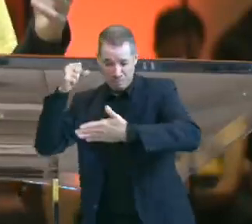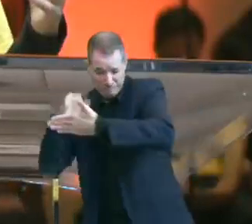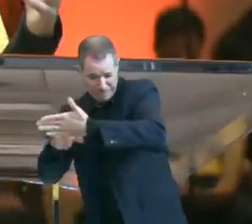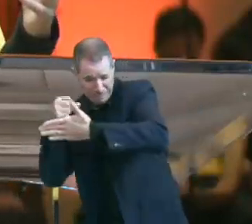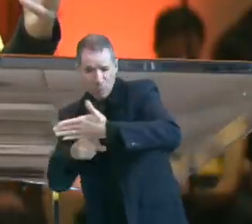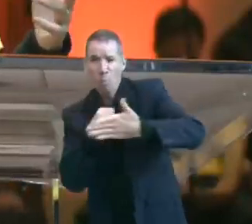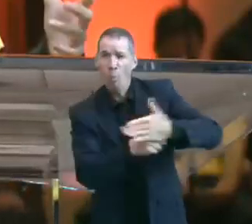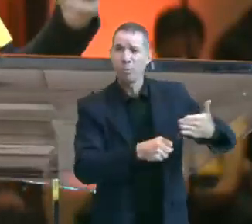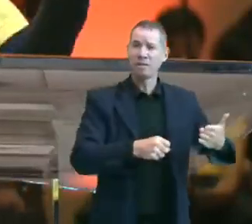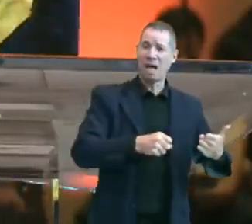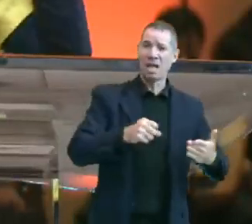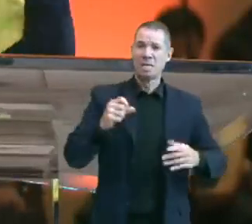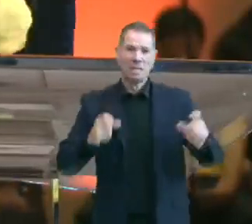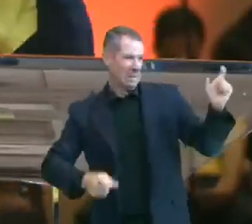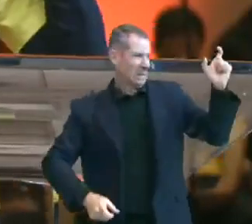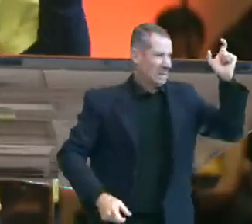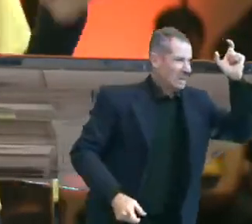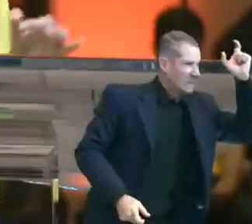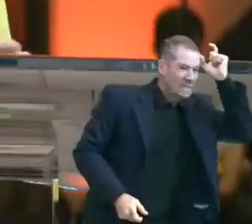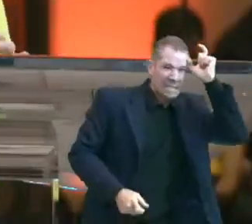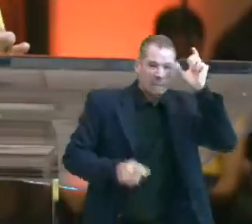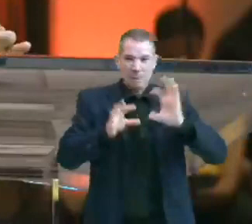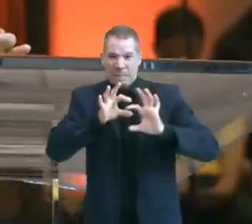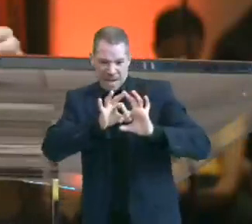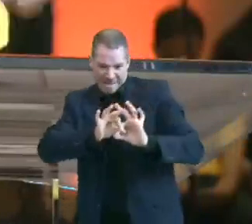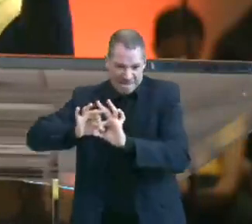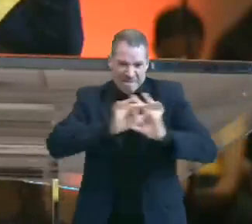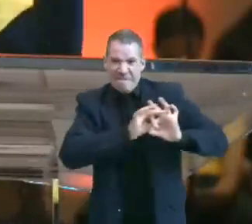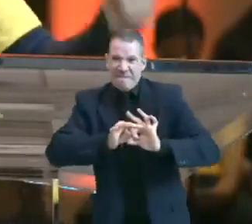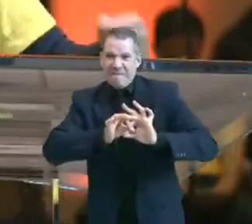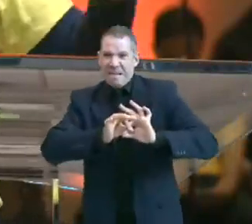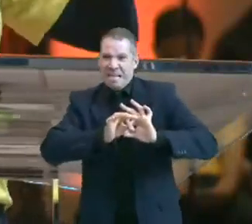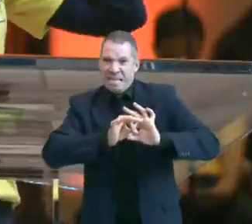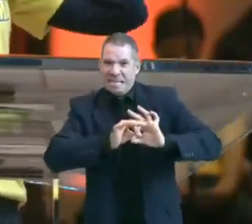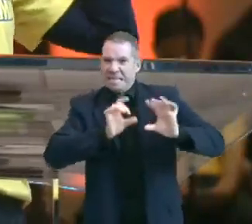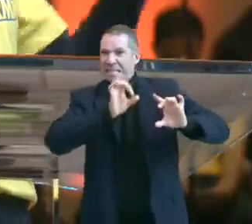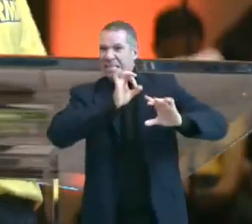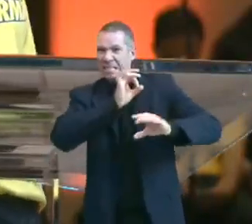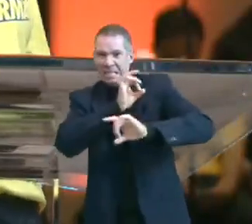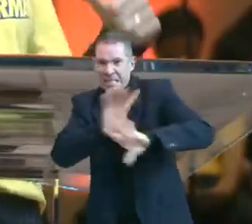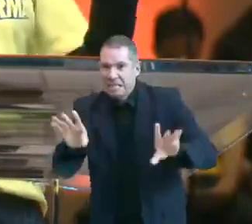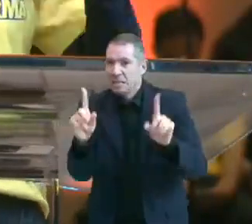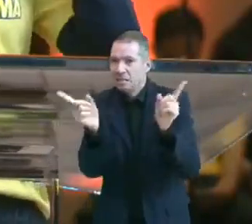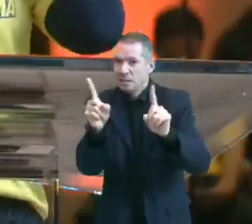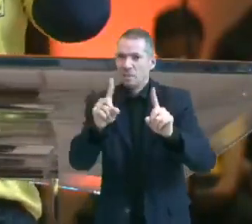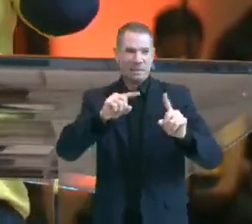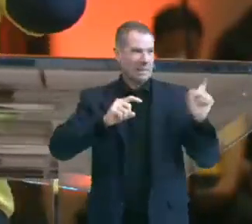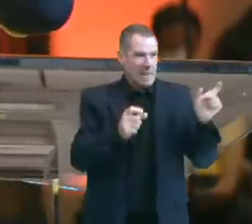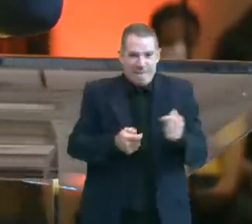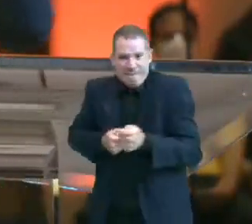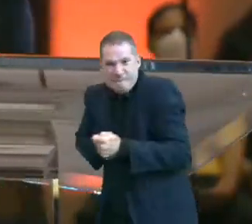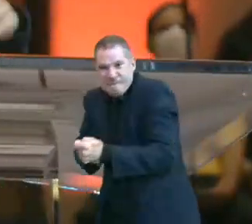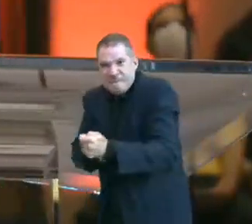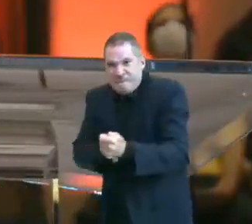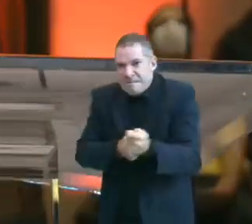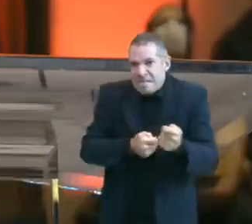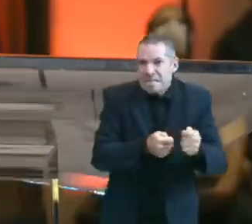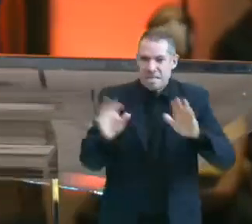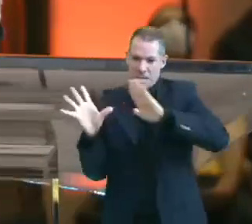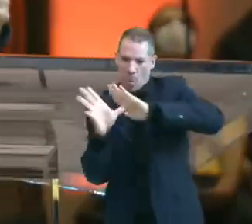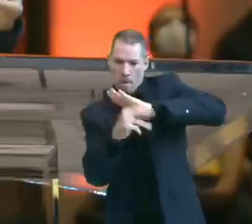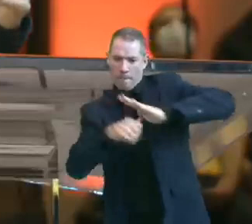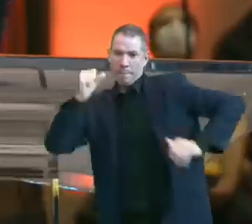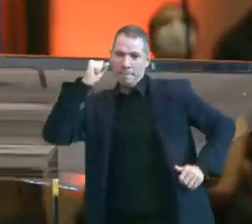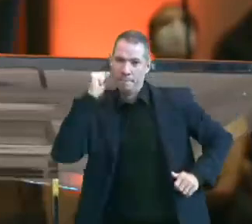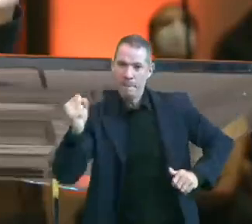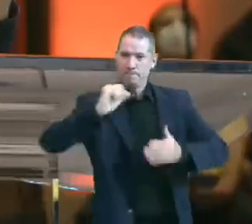luta. O diabo, ele não desiste. Ele tenta destruir, ele veio para roubar, matar